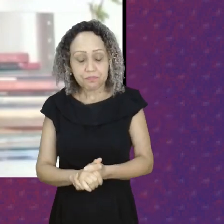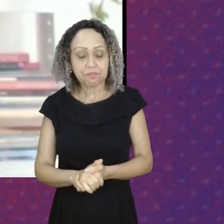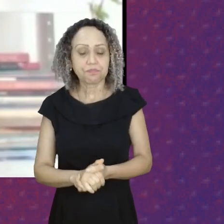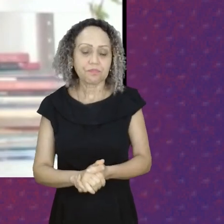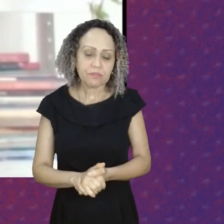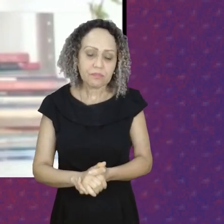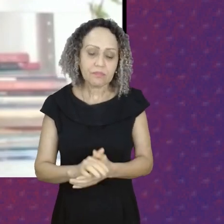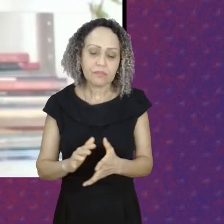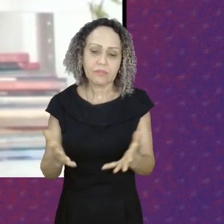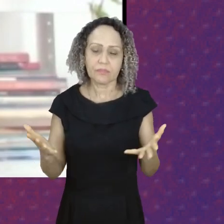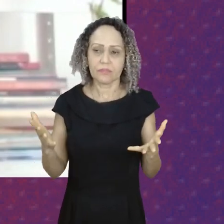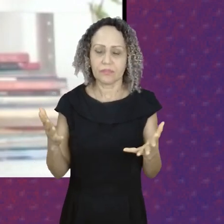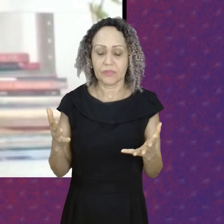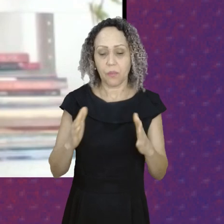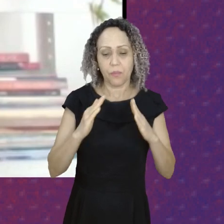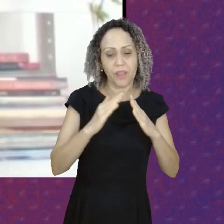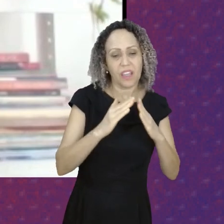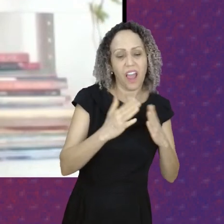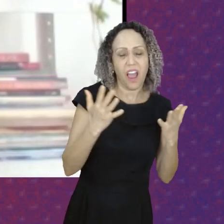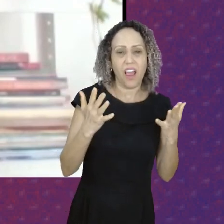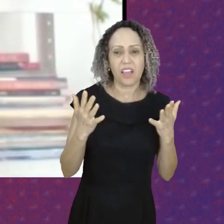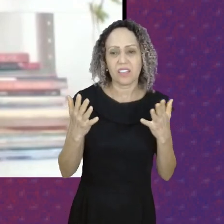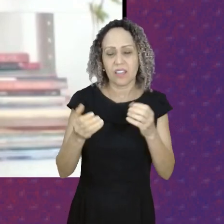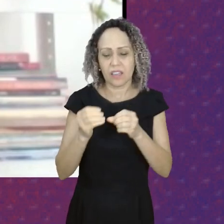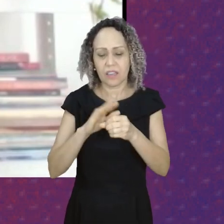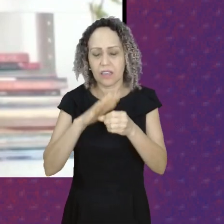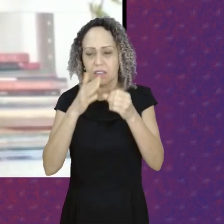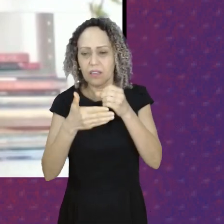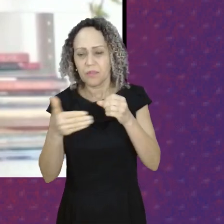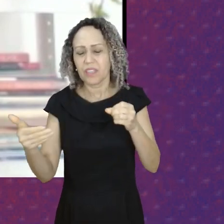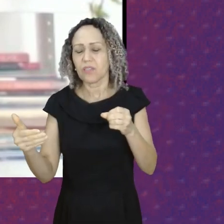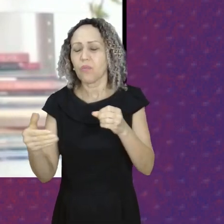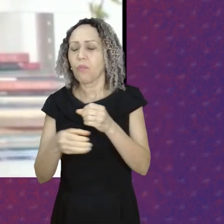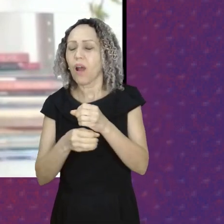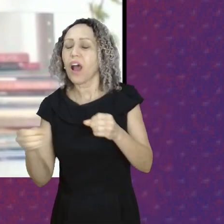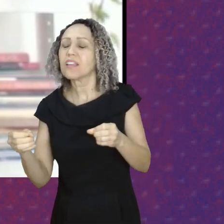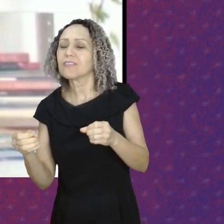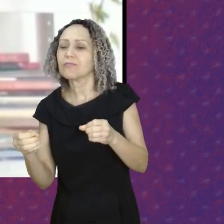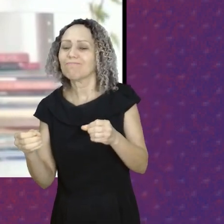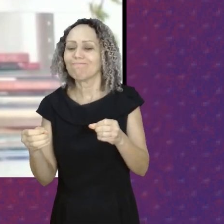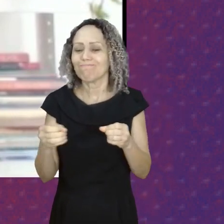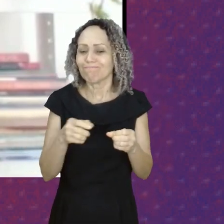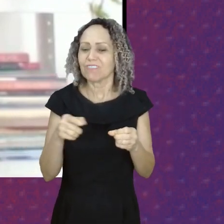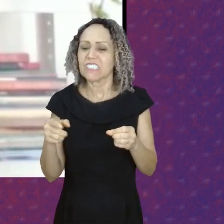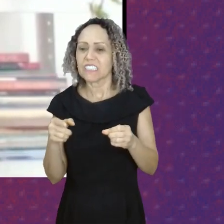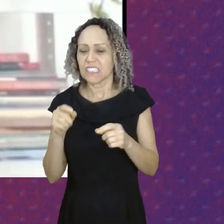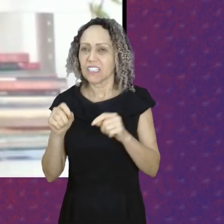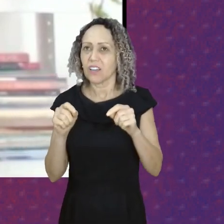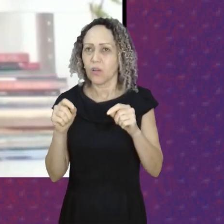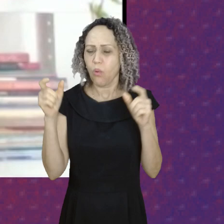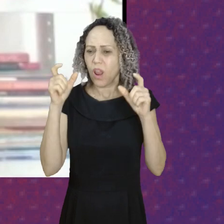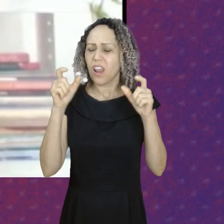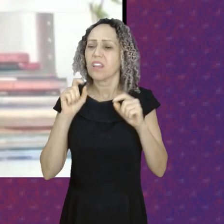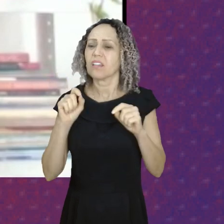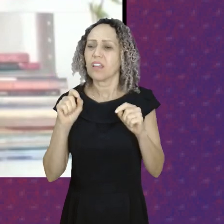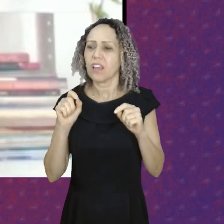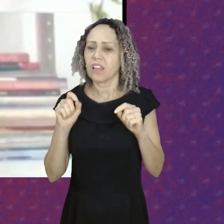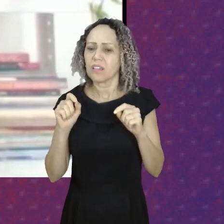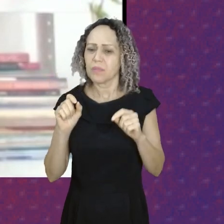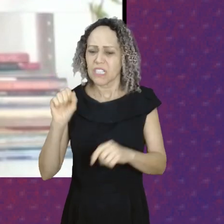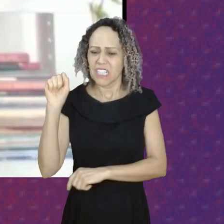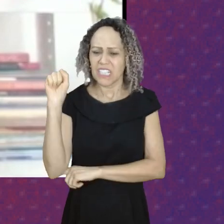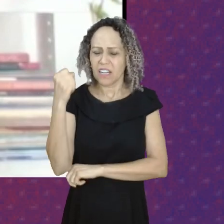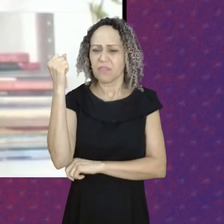essas situações de moradia e saneamento básico nos colocam e nos colocaram em alerta para a